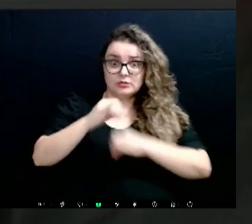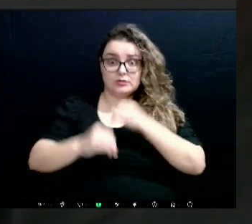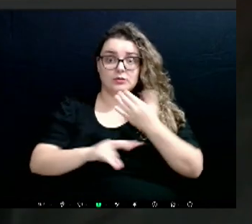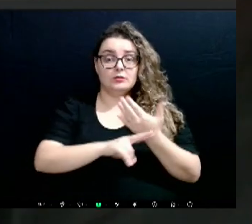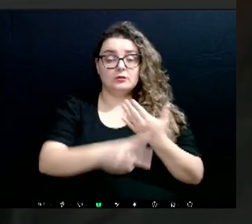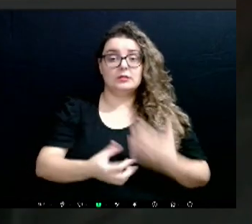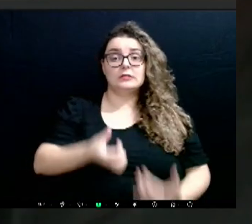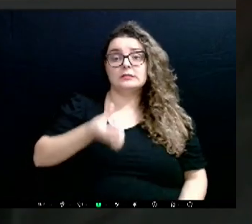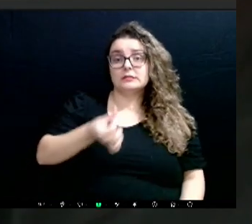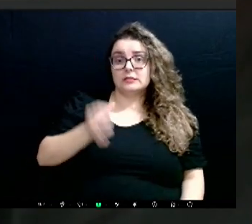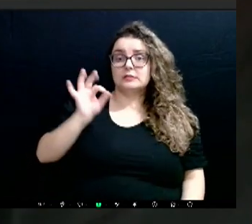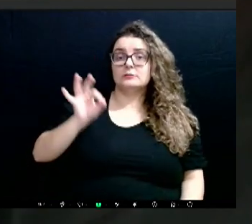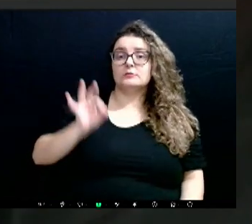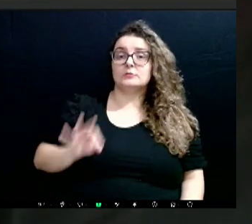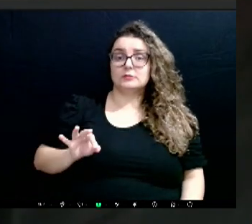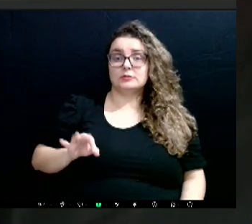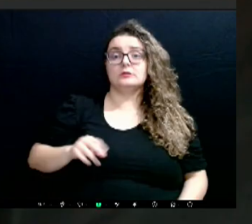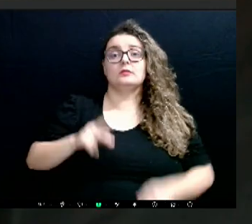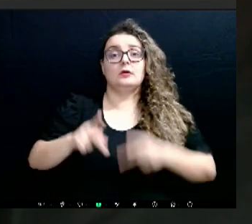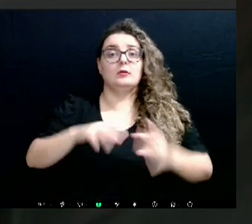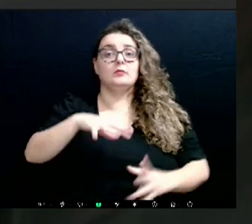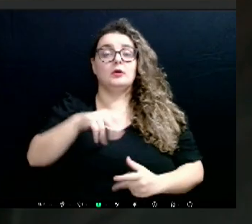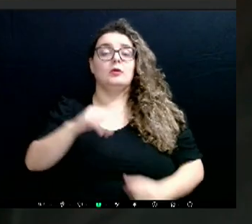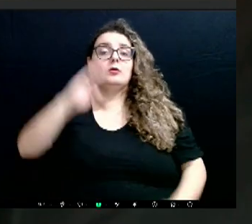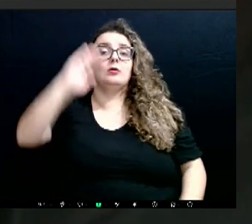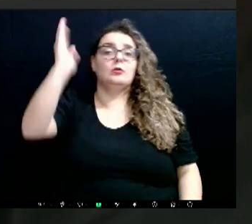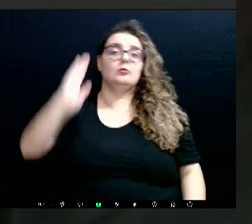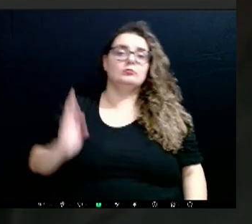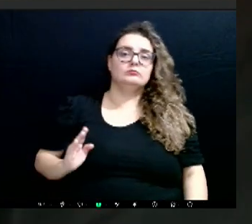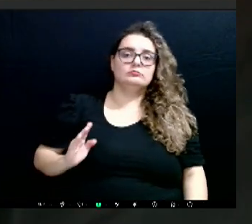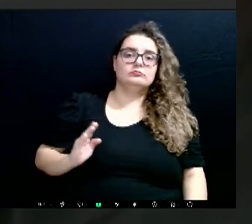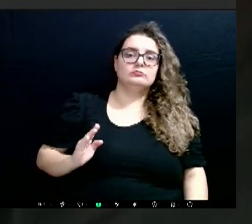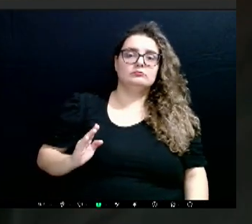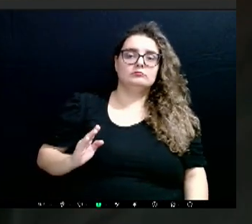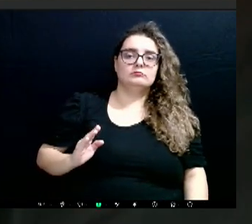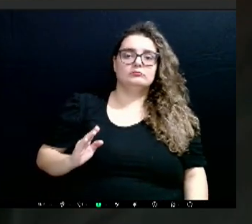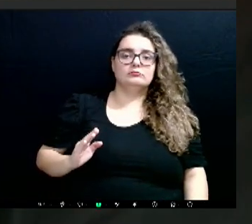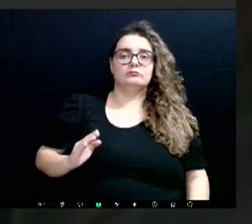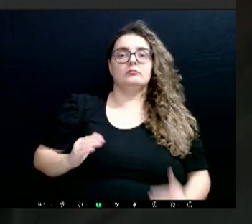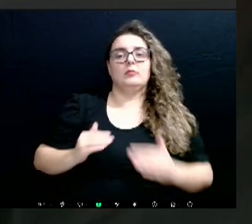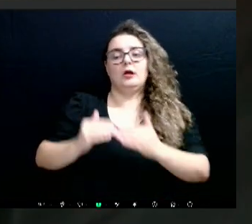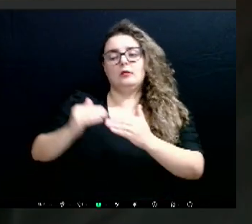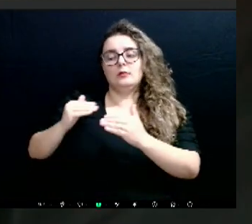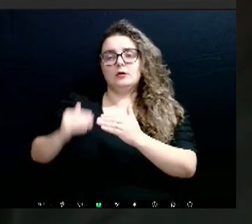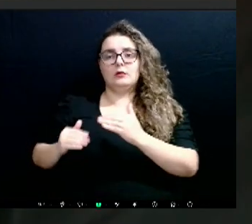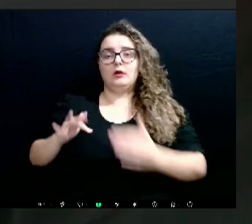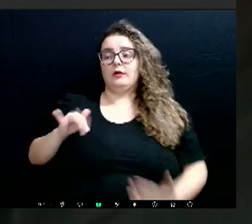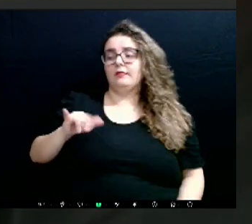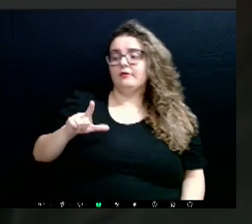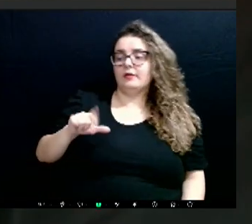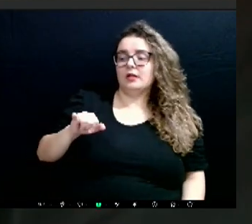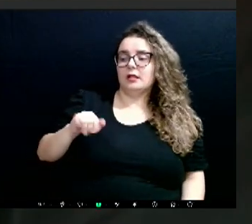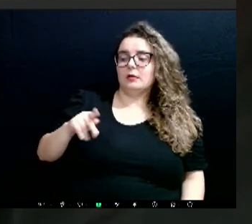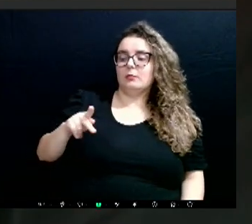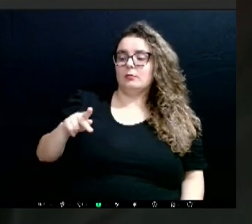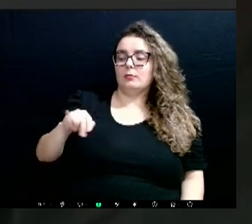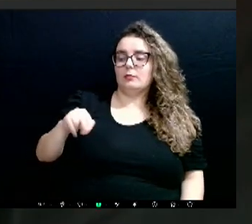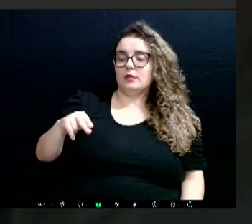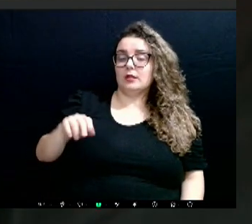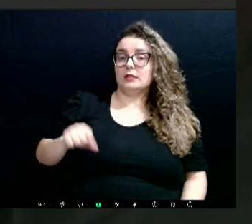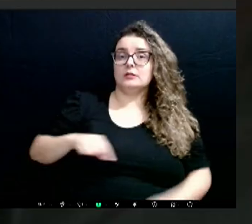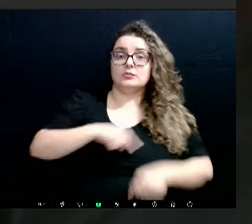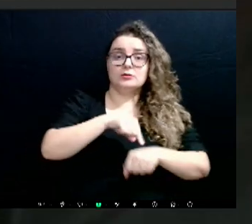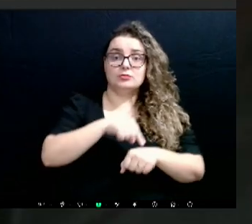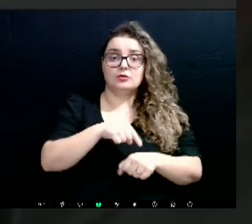da população mundial. O Brasil fica apenas atrás das Filipinas em termos de horas gastas na